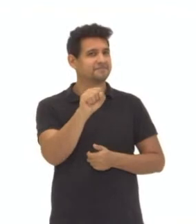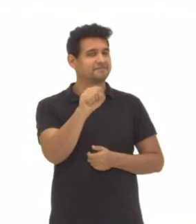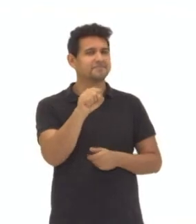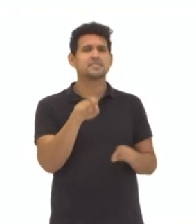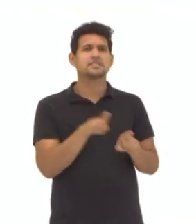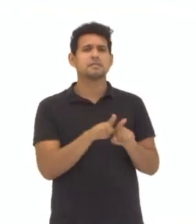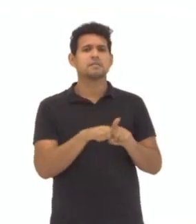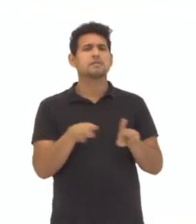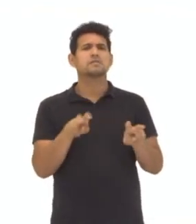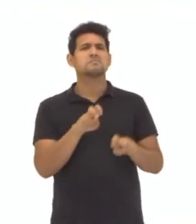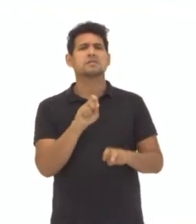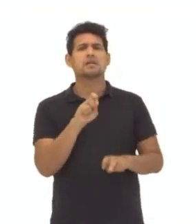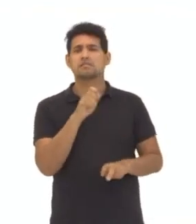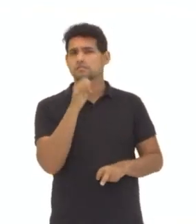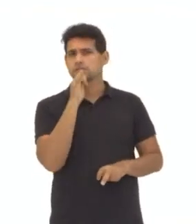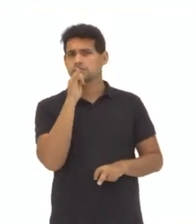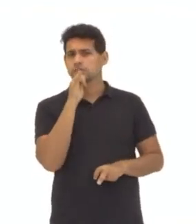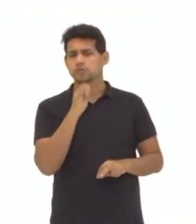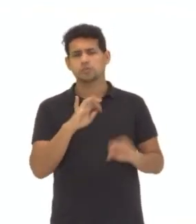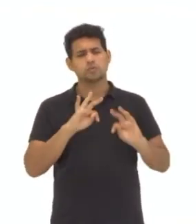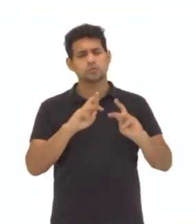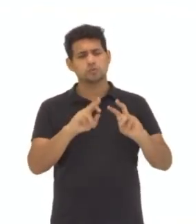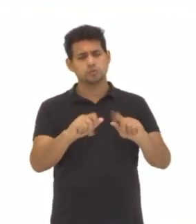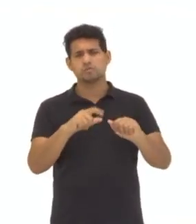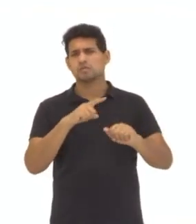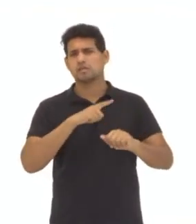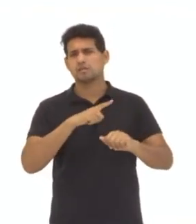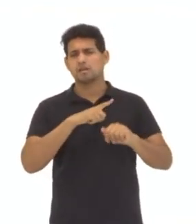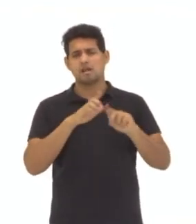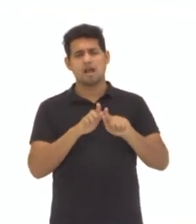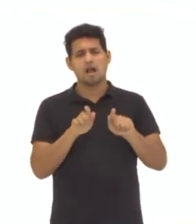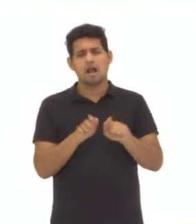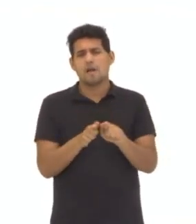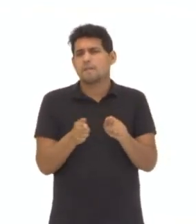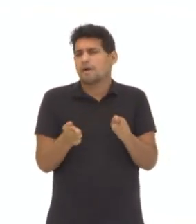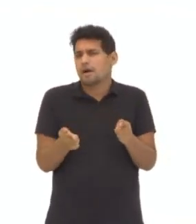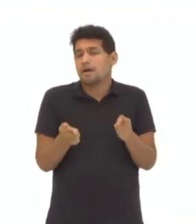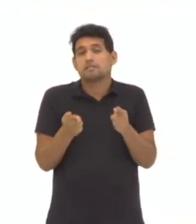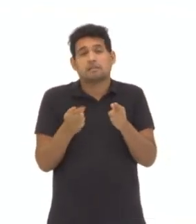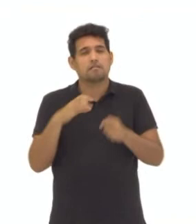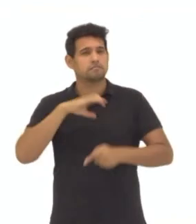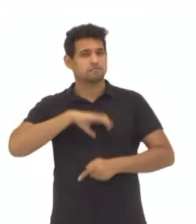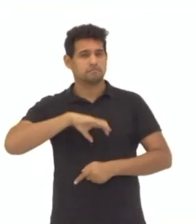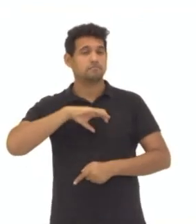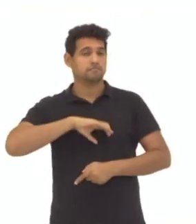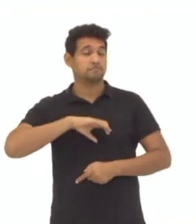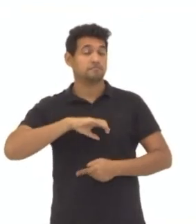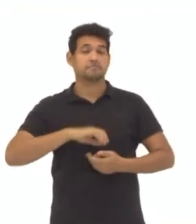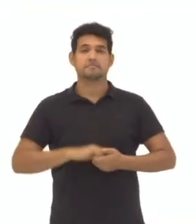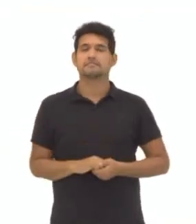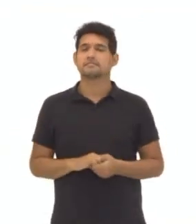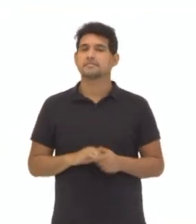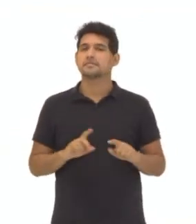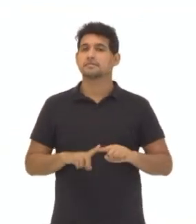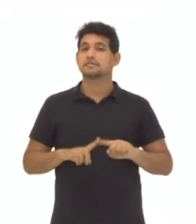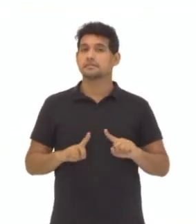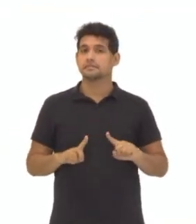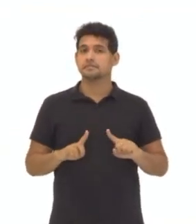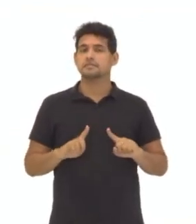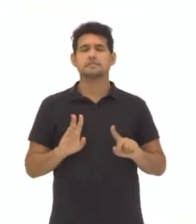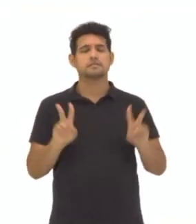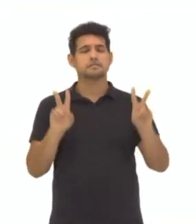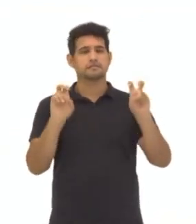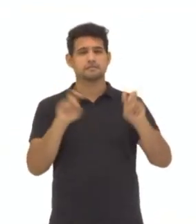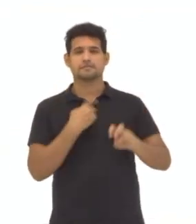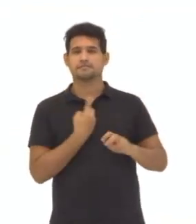especificamente sobre aqueles ali que envolviam, né, a gramática da língua portuguesa, né? Então, é o assunto